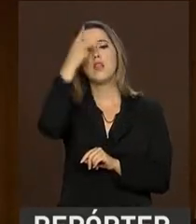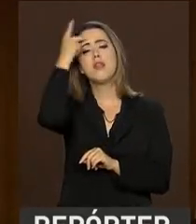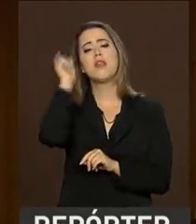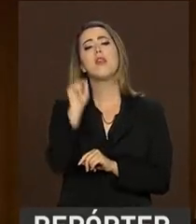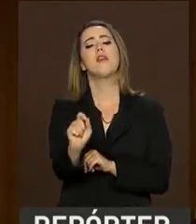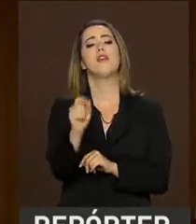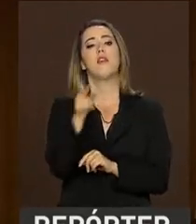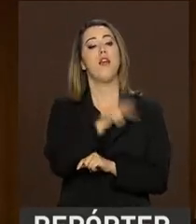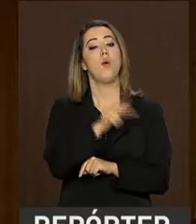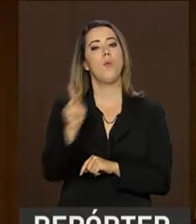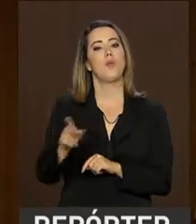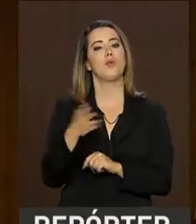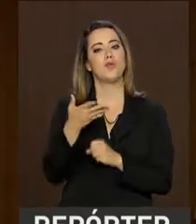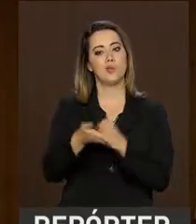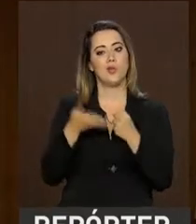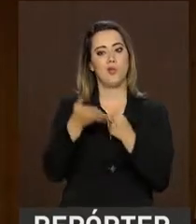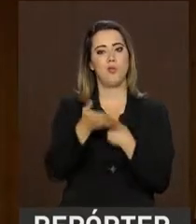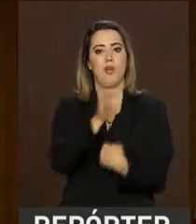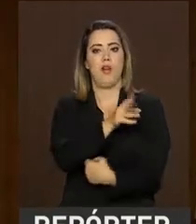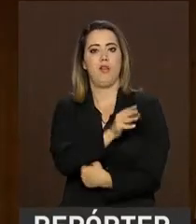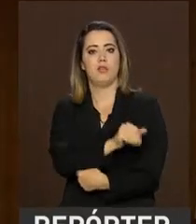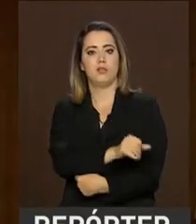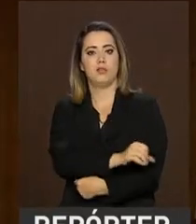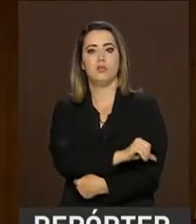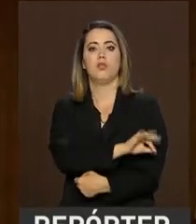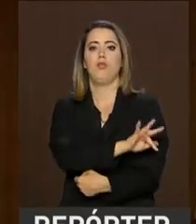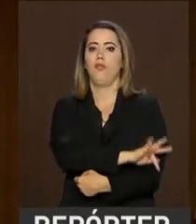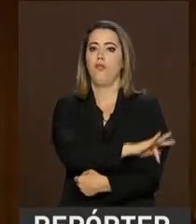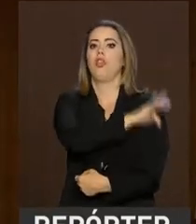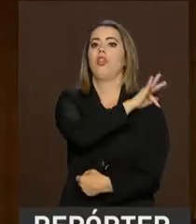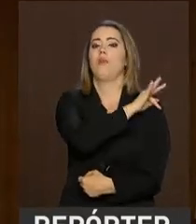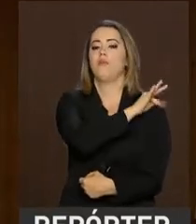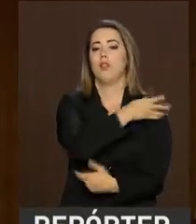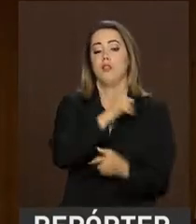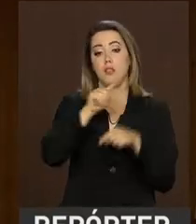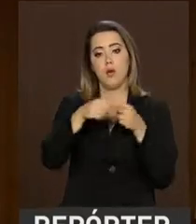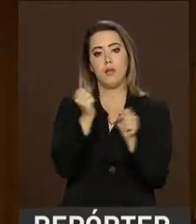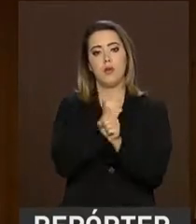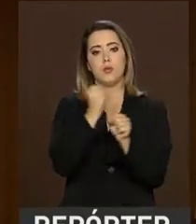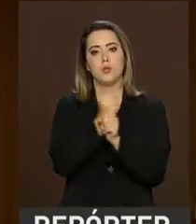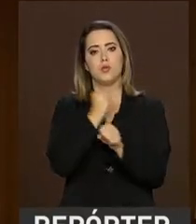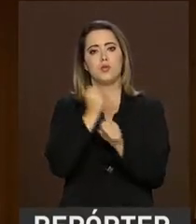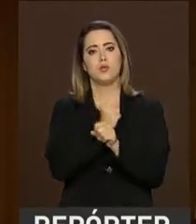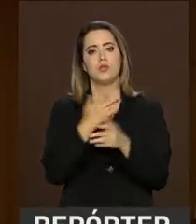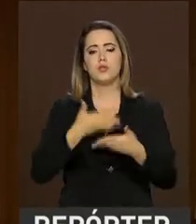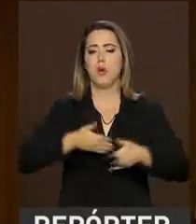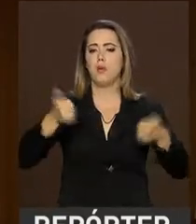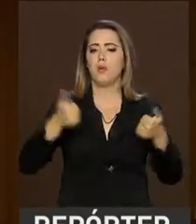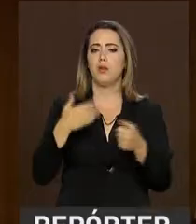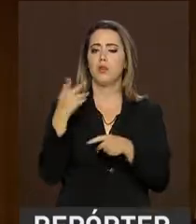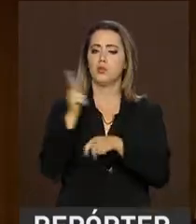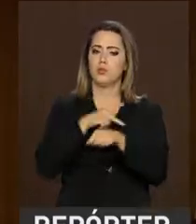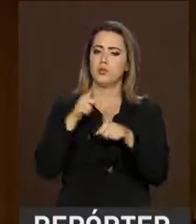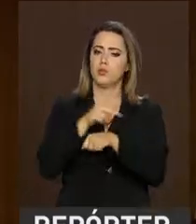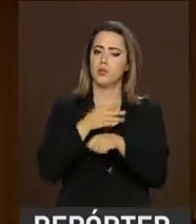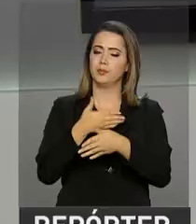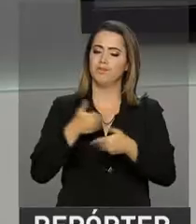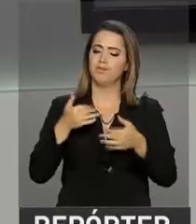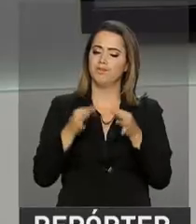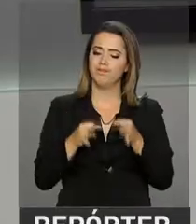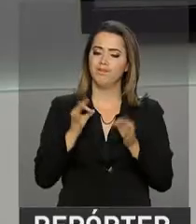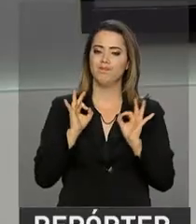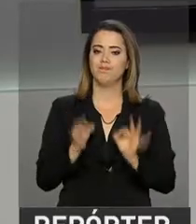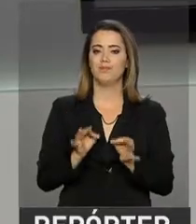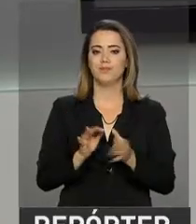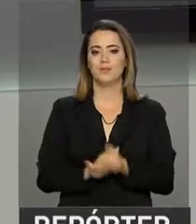de educação básica e quão importante ele é para a construção de um país melhor mais justo e mais solidário